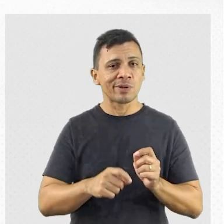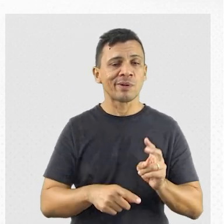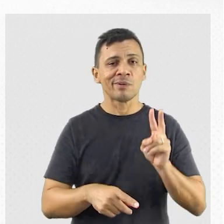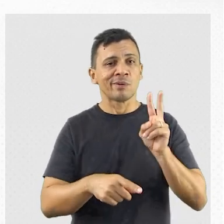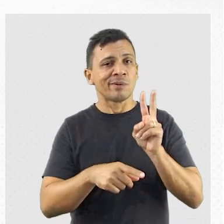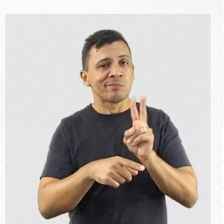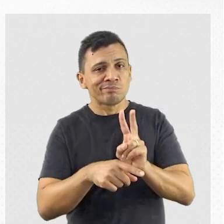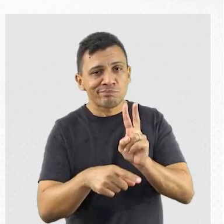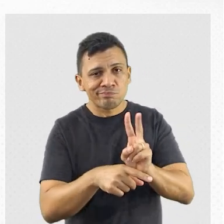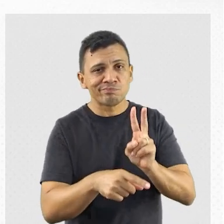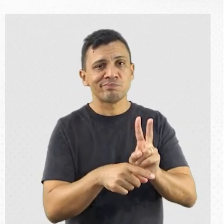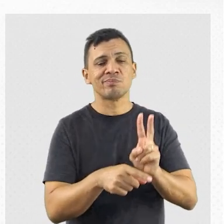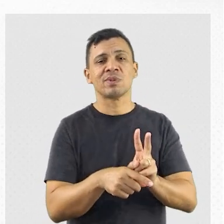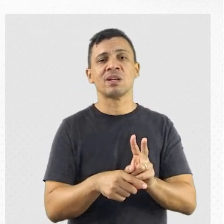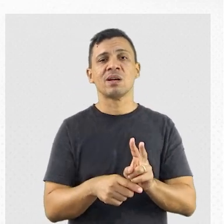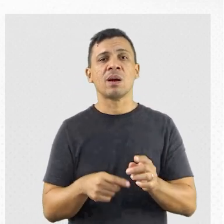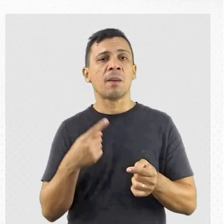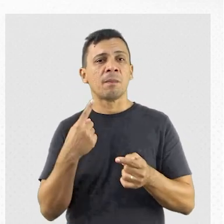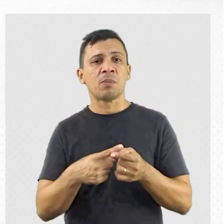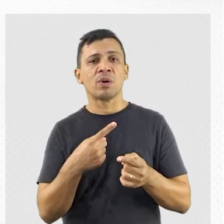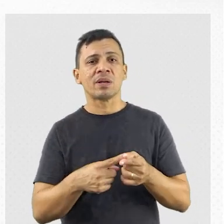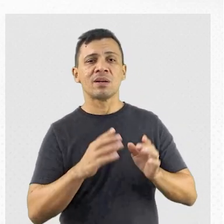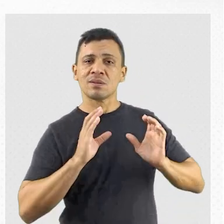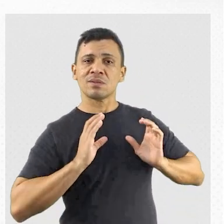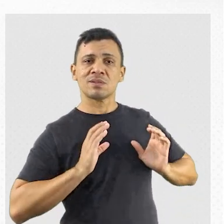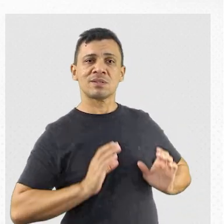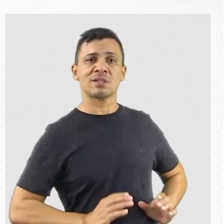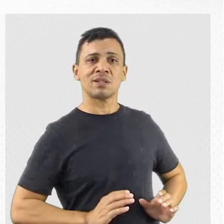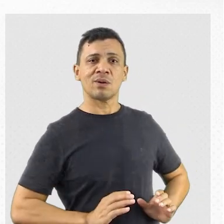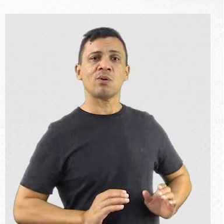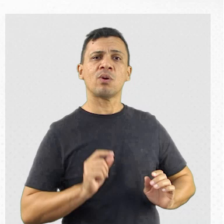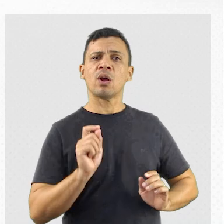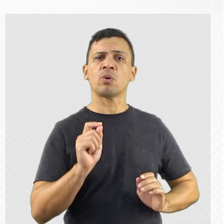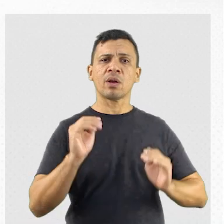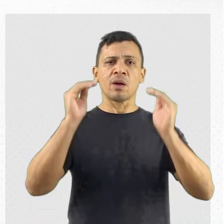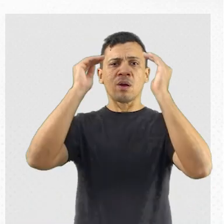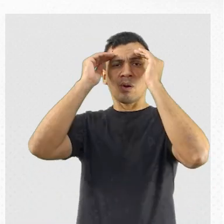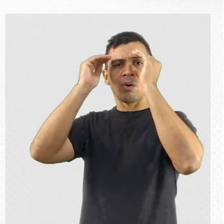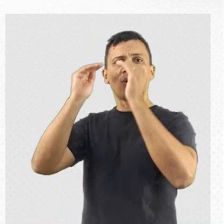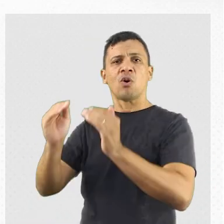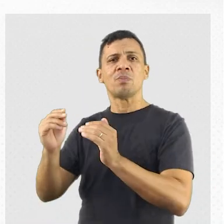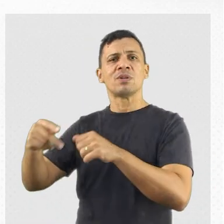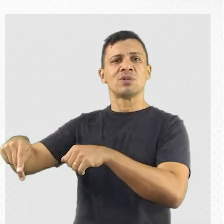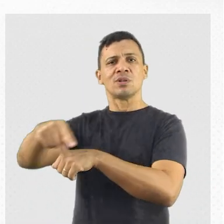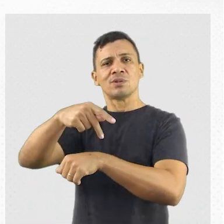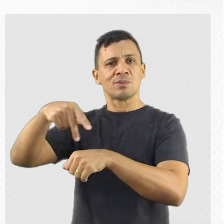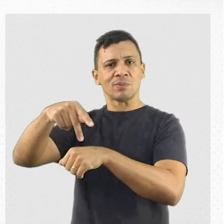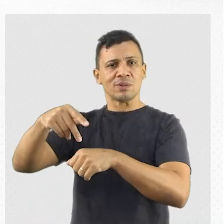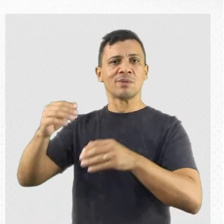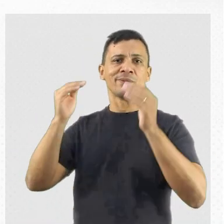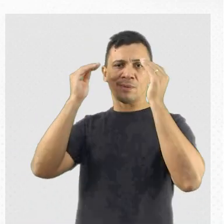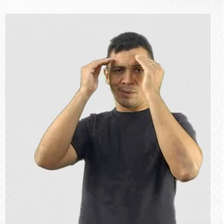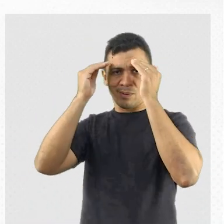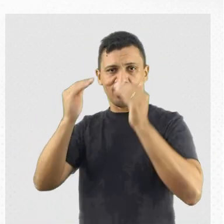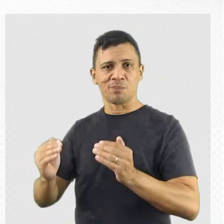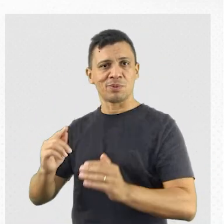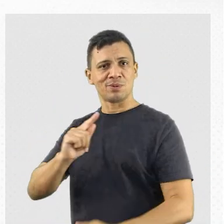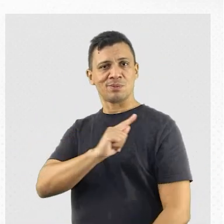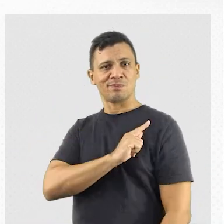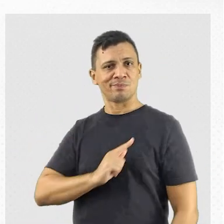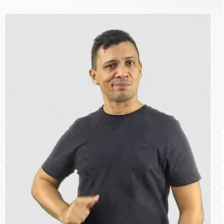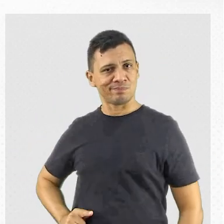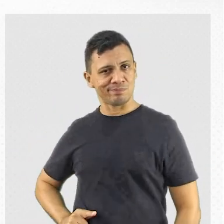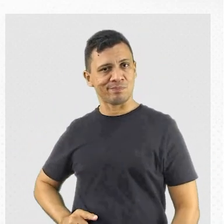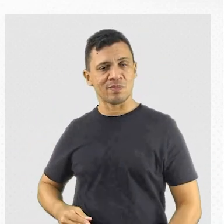que ele vai chamar de burgueses, ou que ele vai chamar de proprietário dos meios de produção, aqueles que, ao longo da